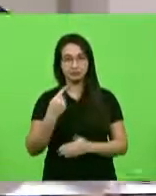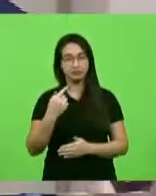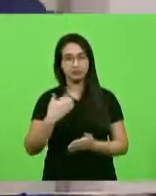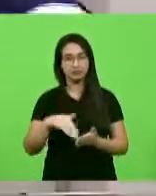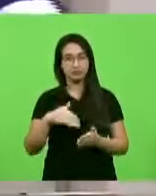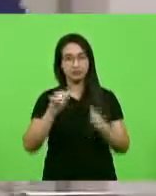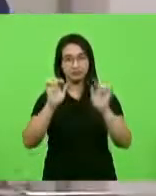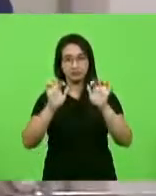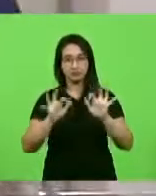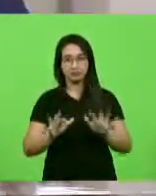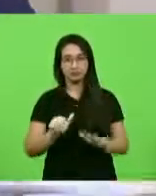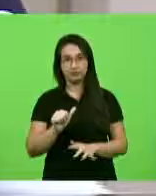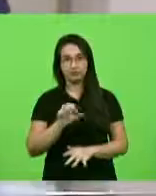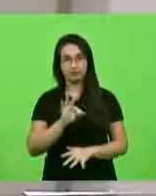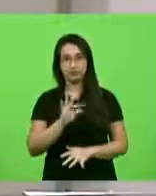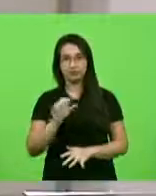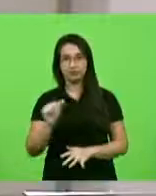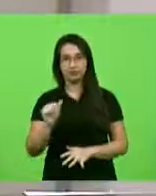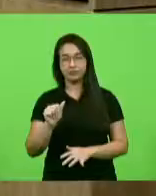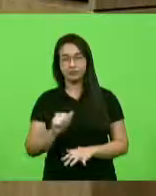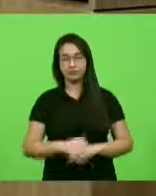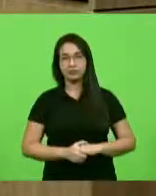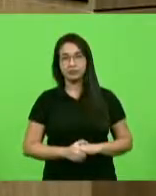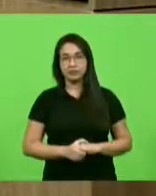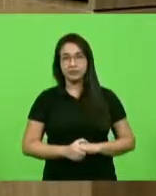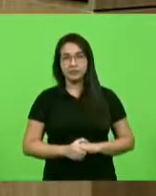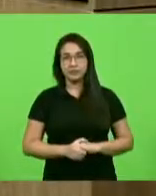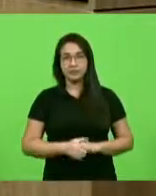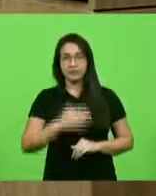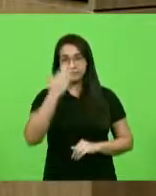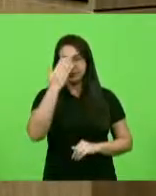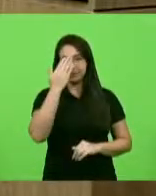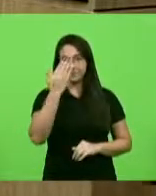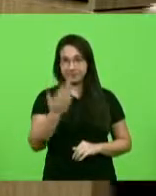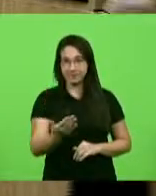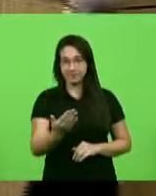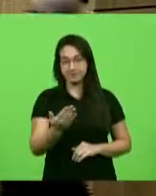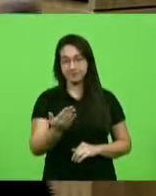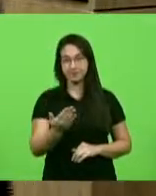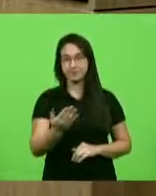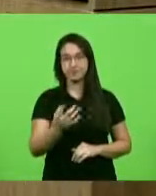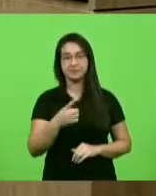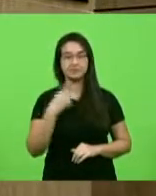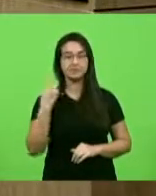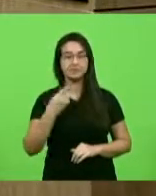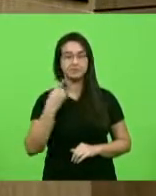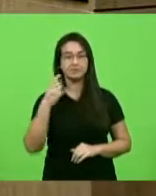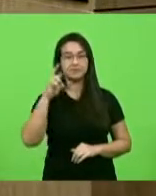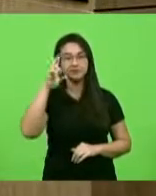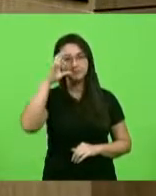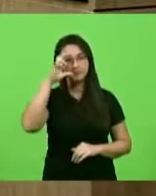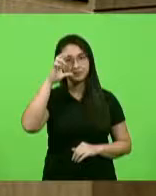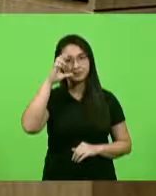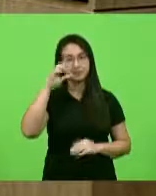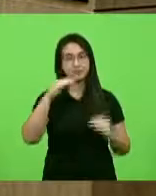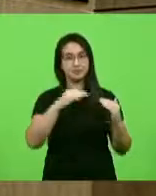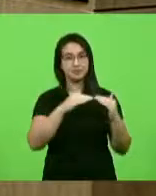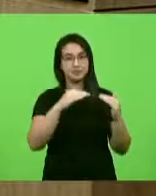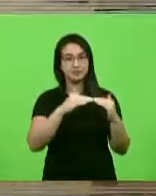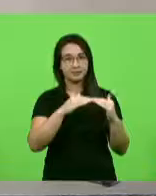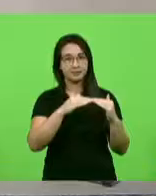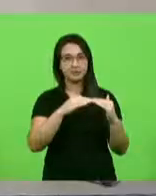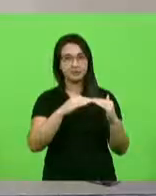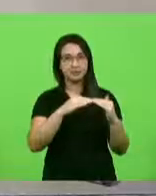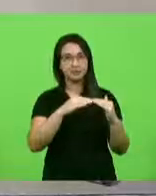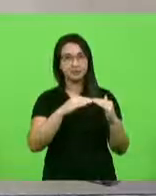lavrei a presente ato. Obrigado, deputado Ricardo Alba. Em consonância com o